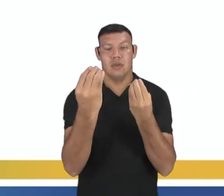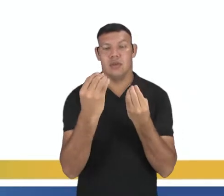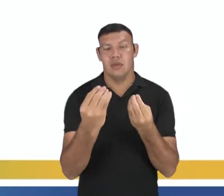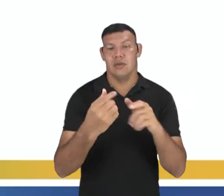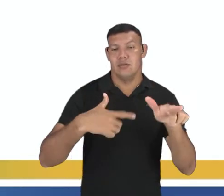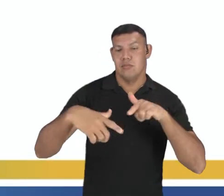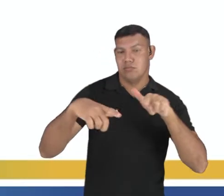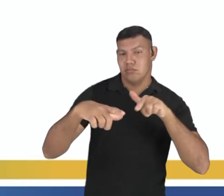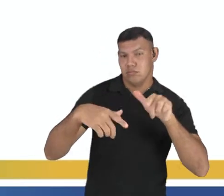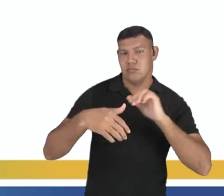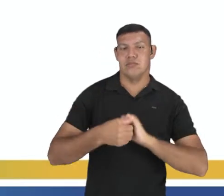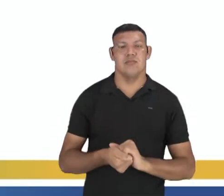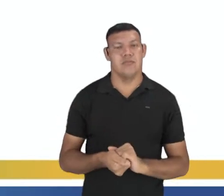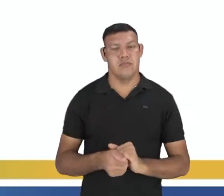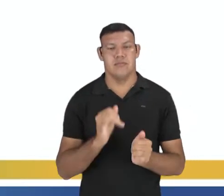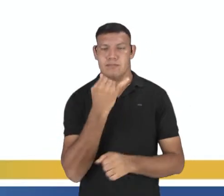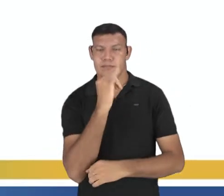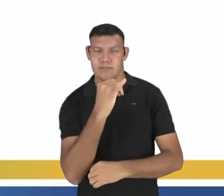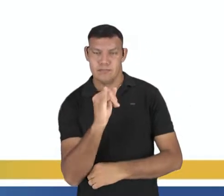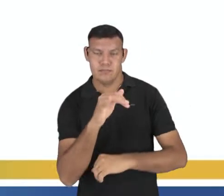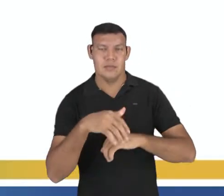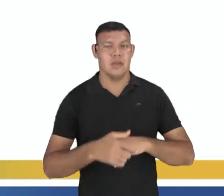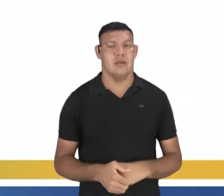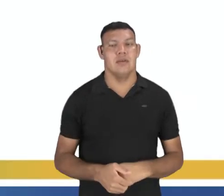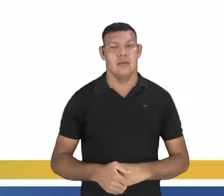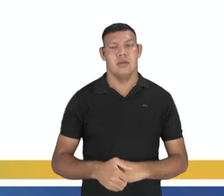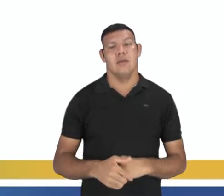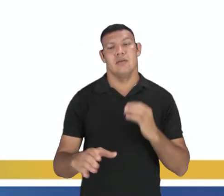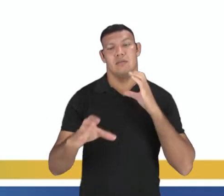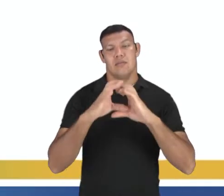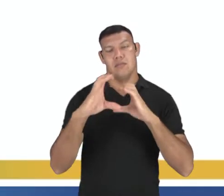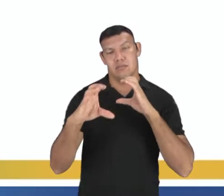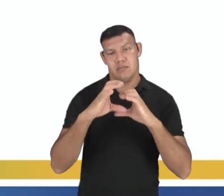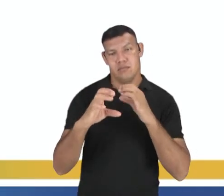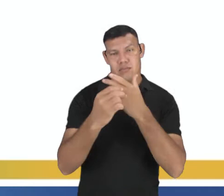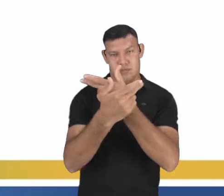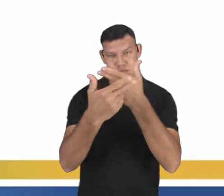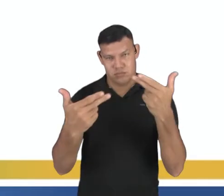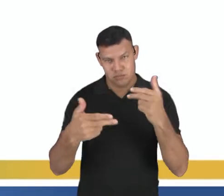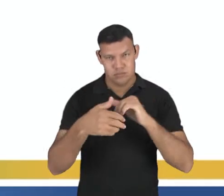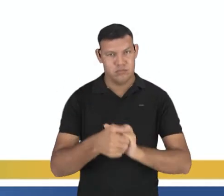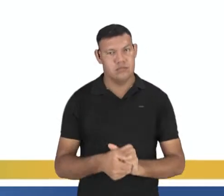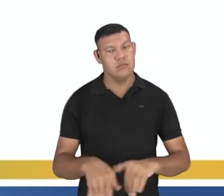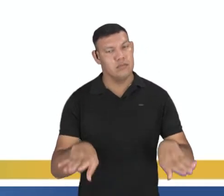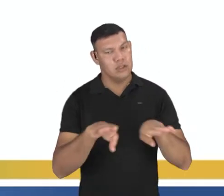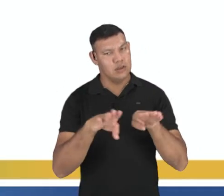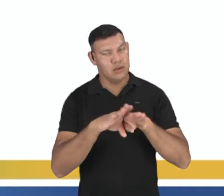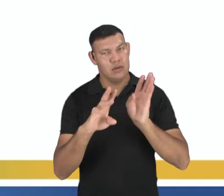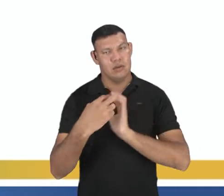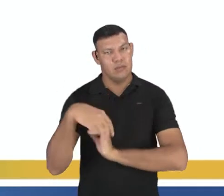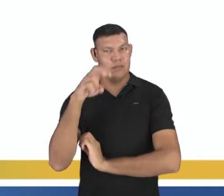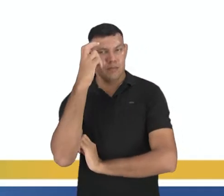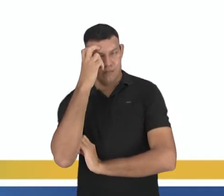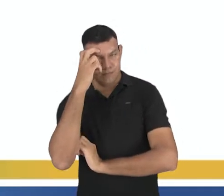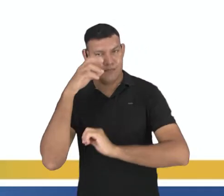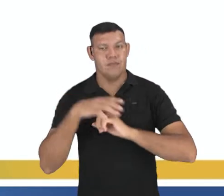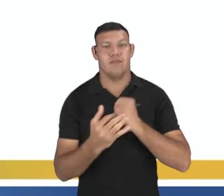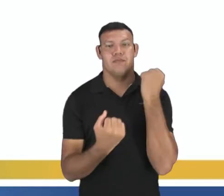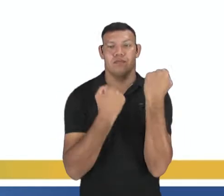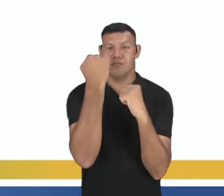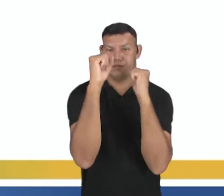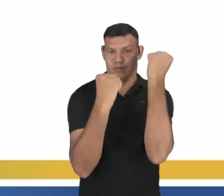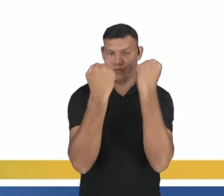serviços como energia telecomunicações e cultura a